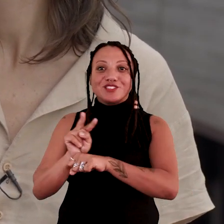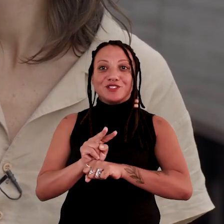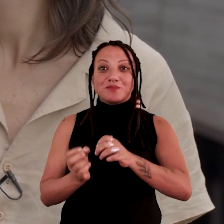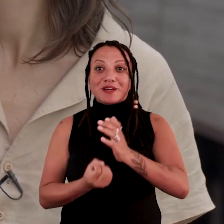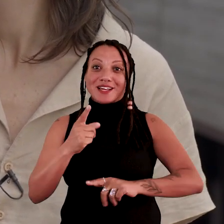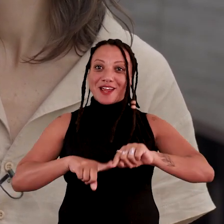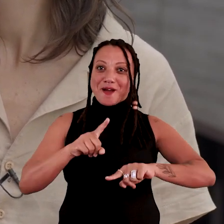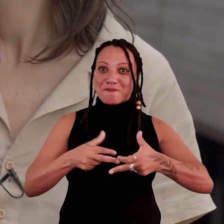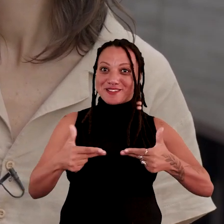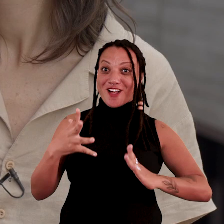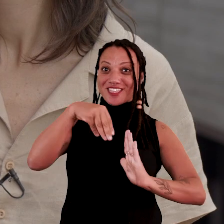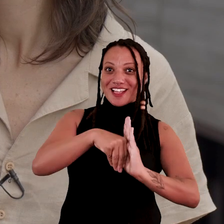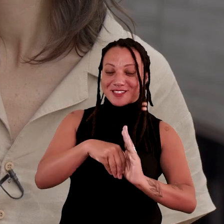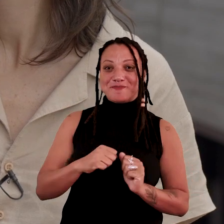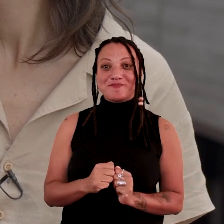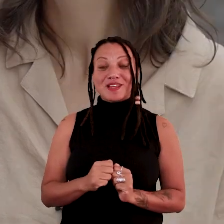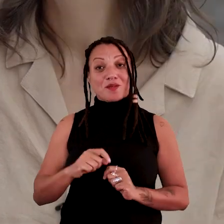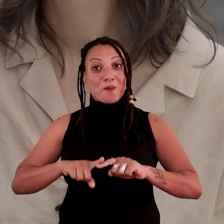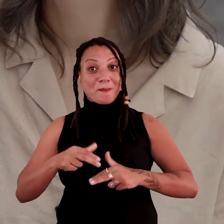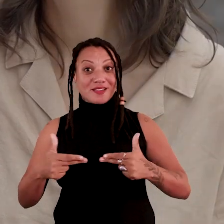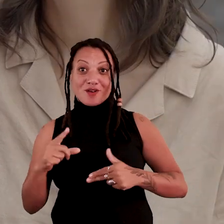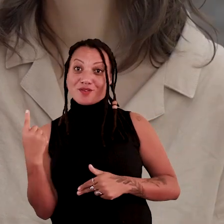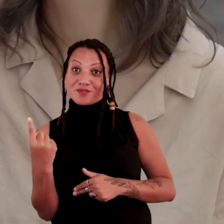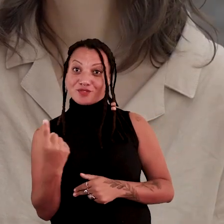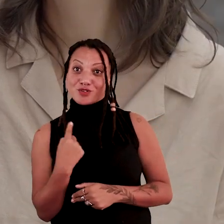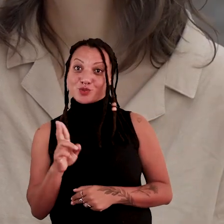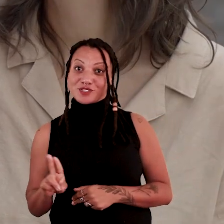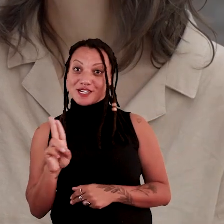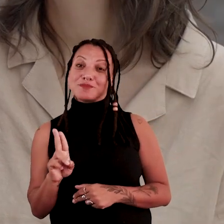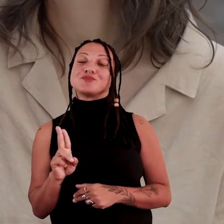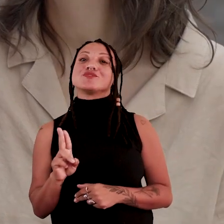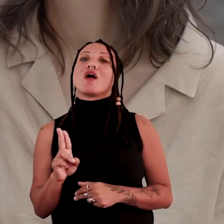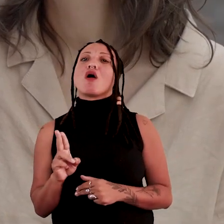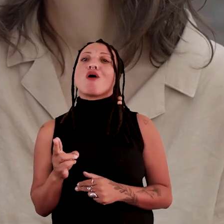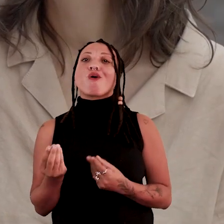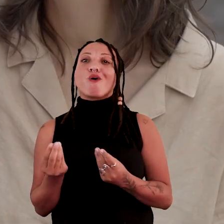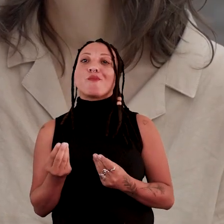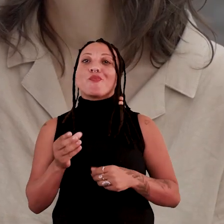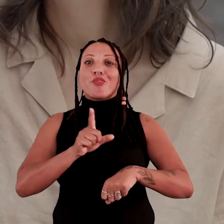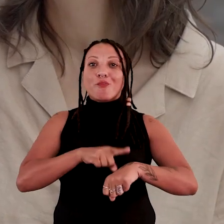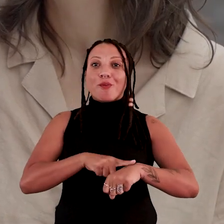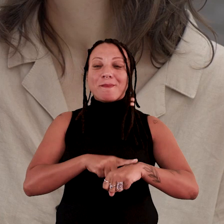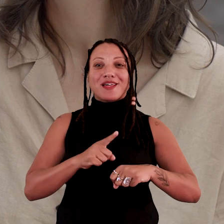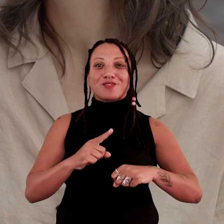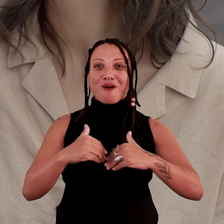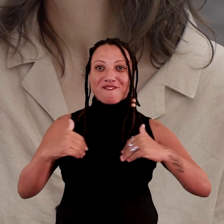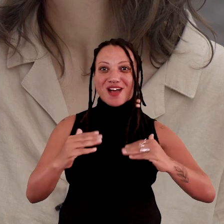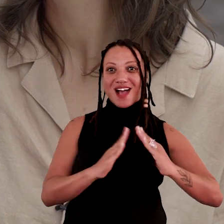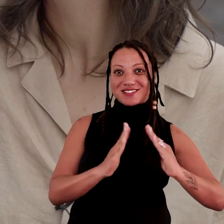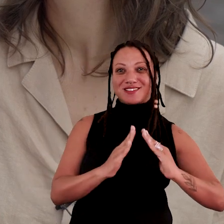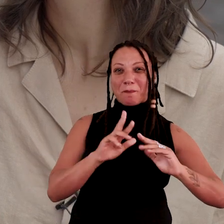ali nesse período de isolamento, né? O desafio não foi só a elaboração do projeto, que tem esse